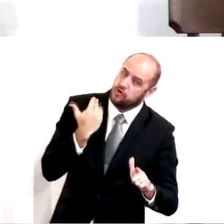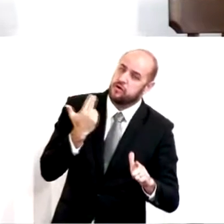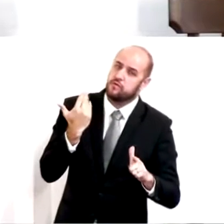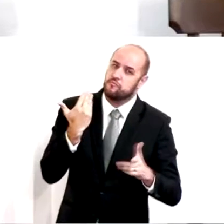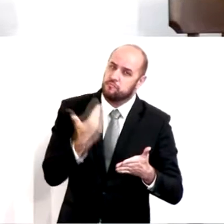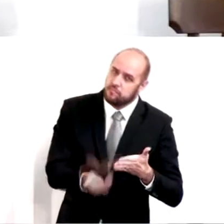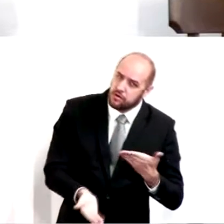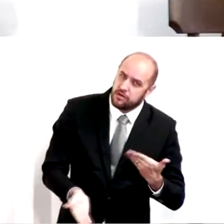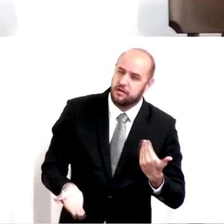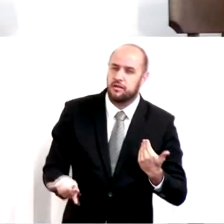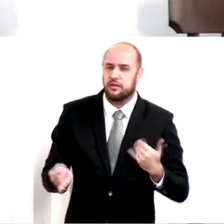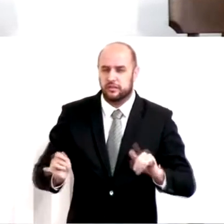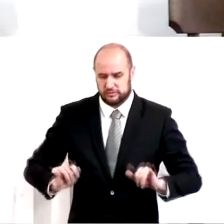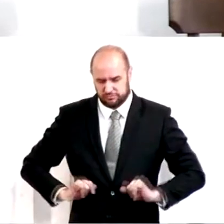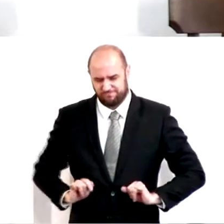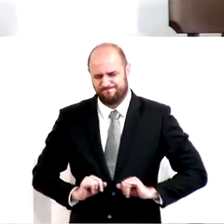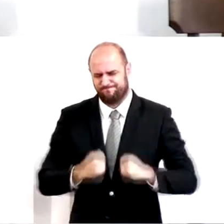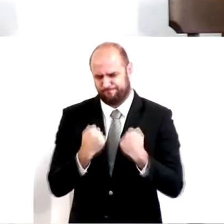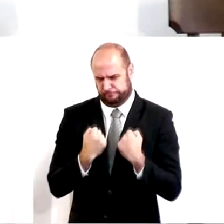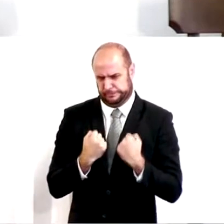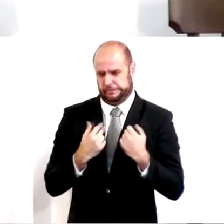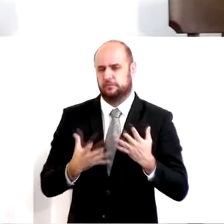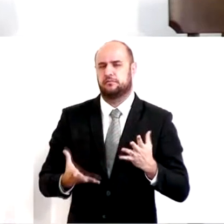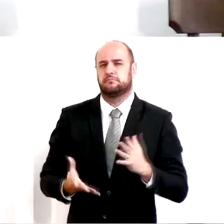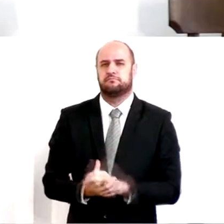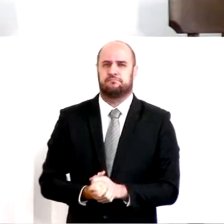derrota, pena mesmo, né?